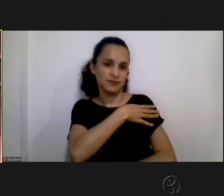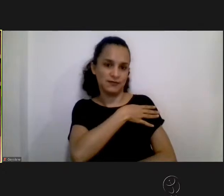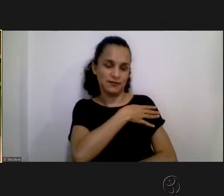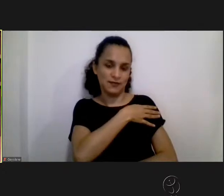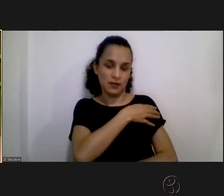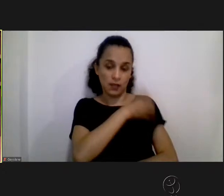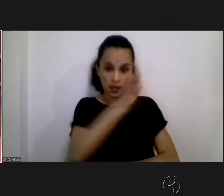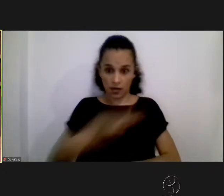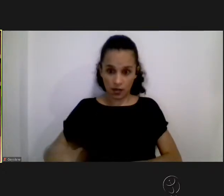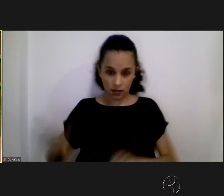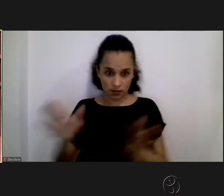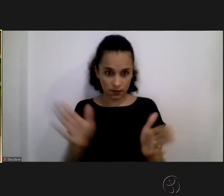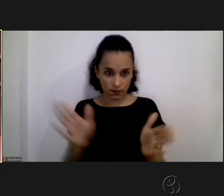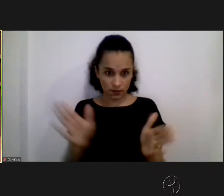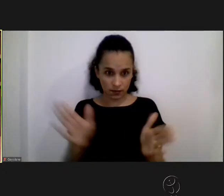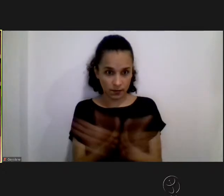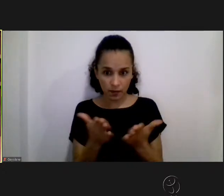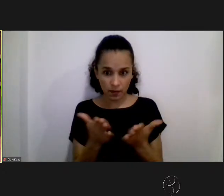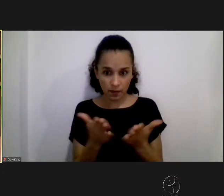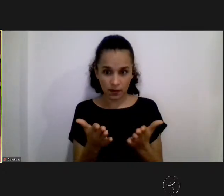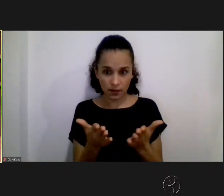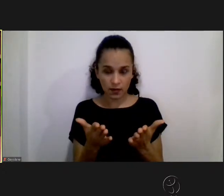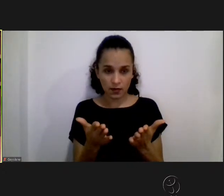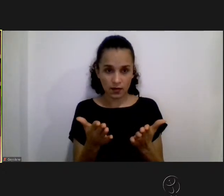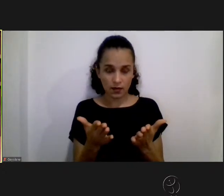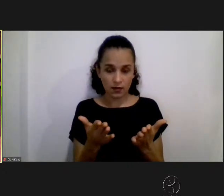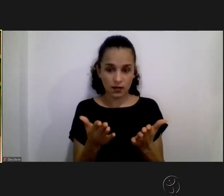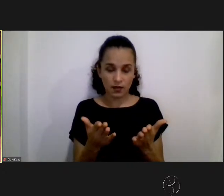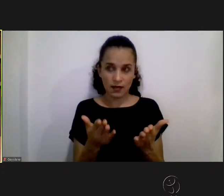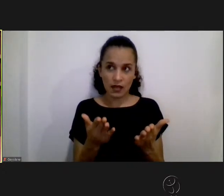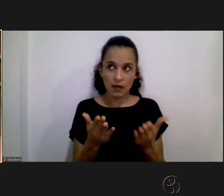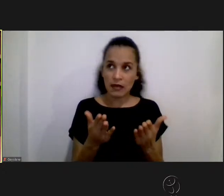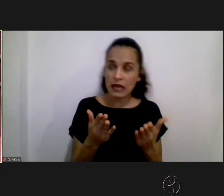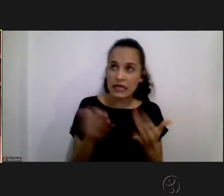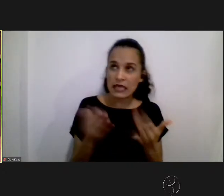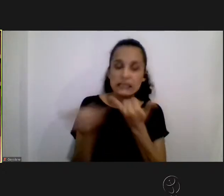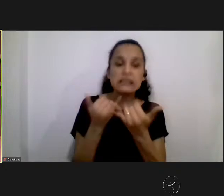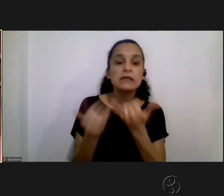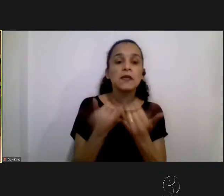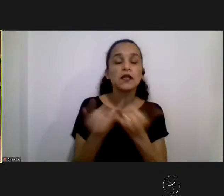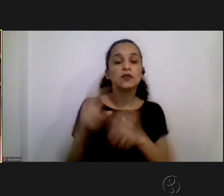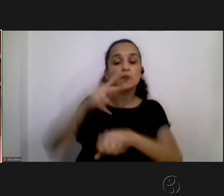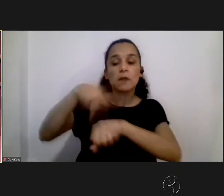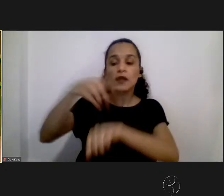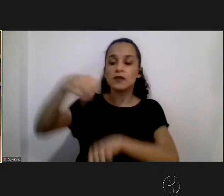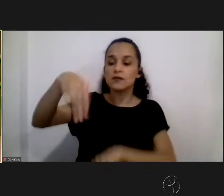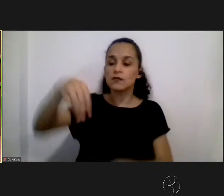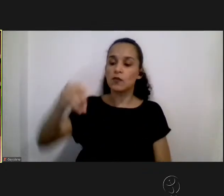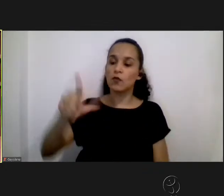ele se compara à Mongólia. Isso reflete